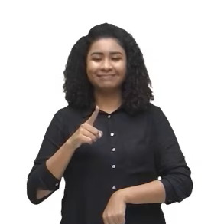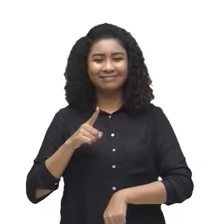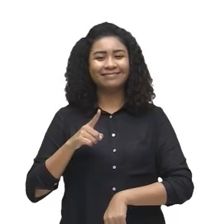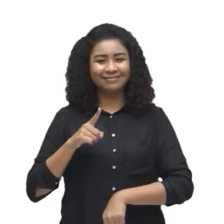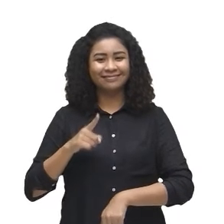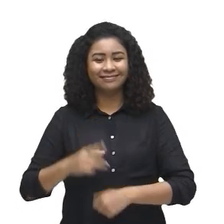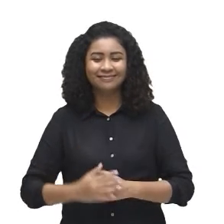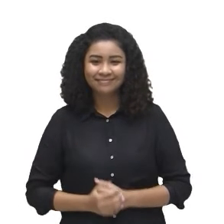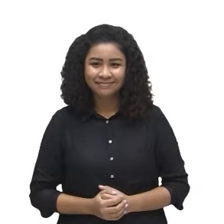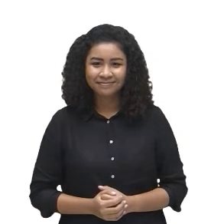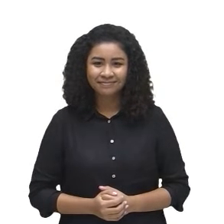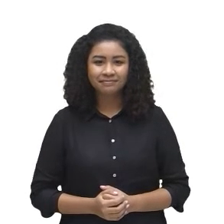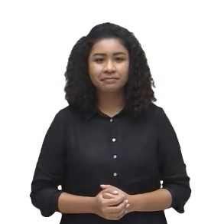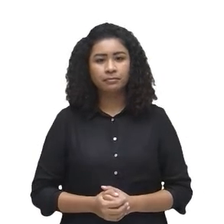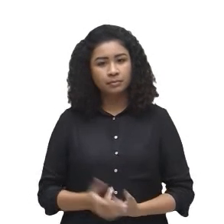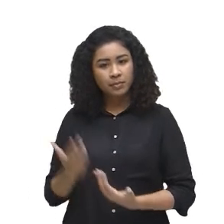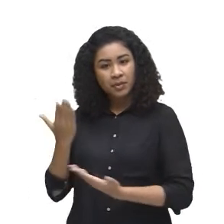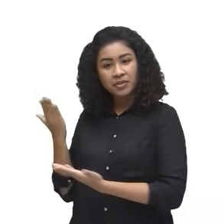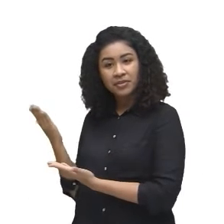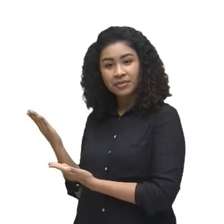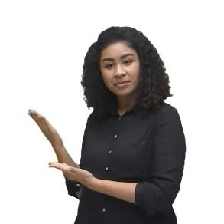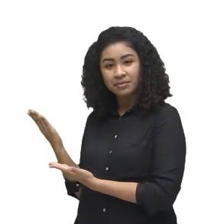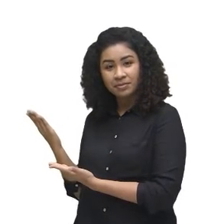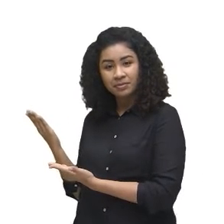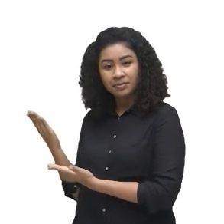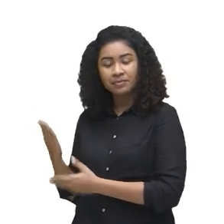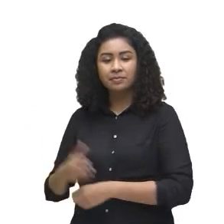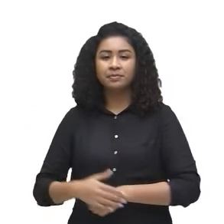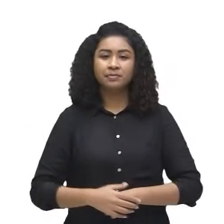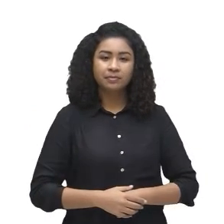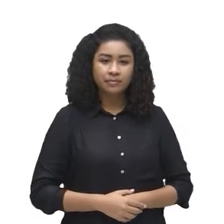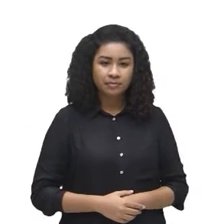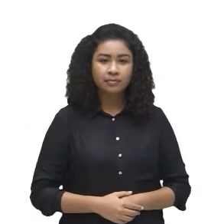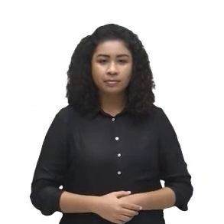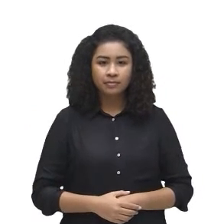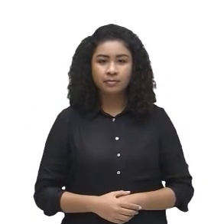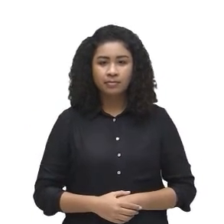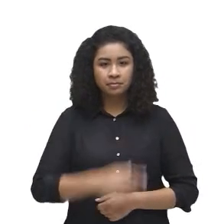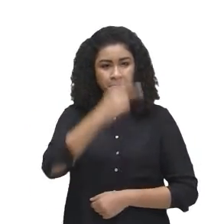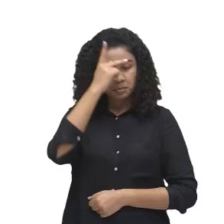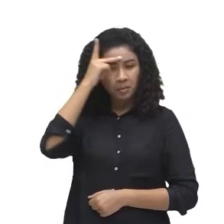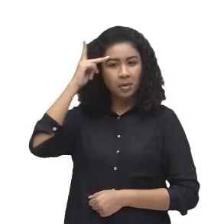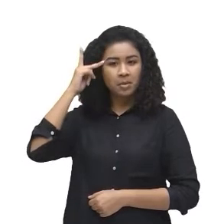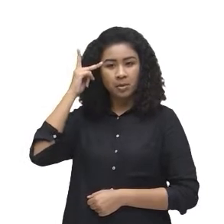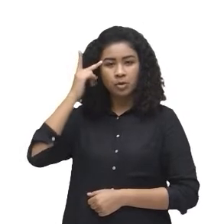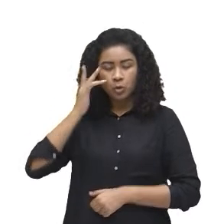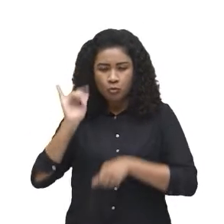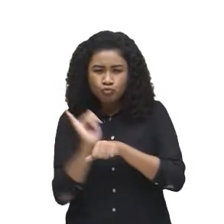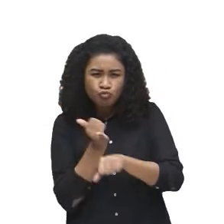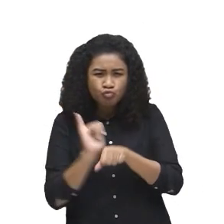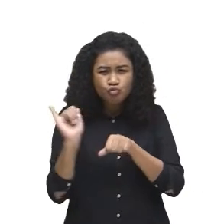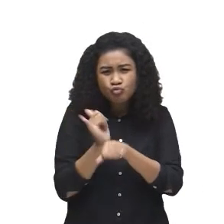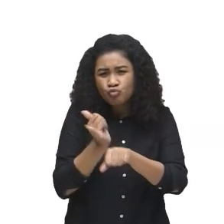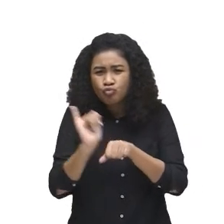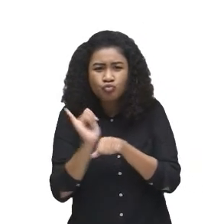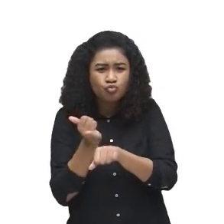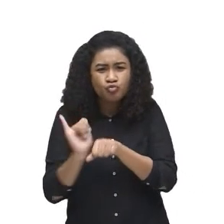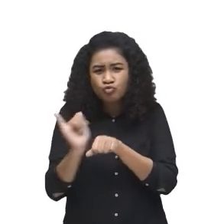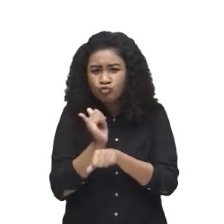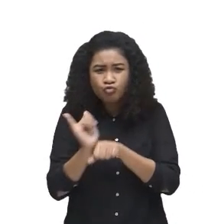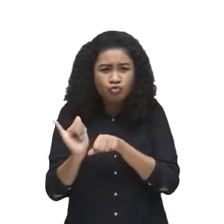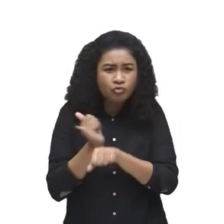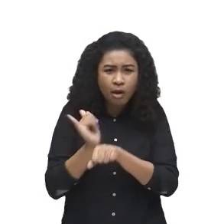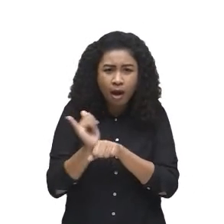oponente, certo? Então, olha só aqui nessa imagem, quando um dos lutadores realiza uma técnica perfeita